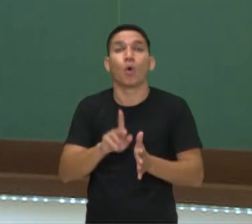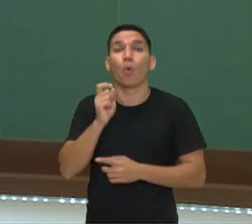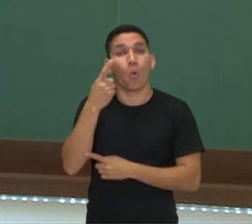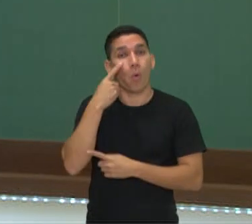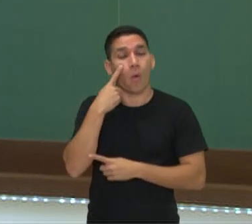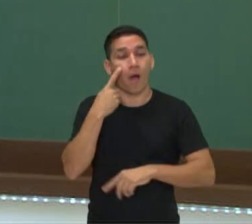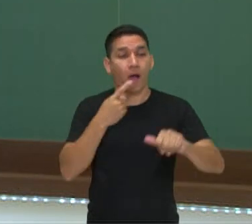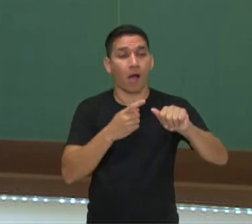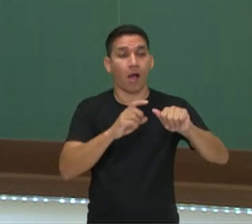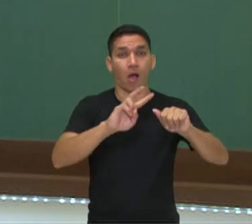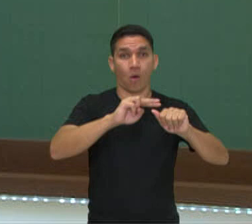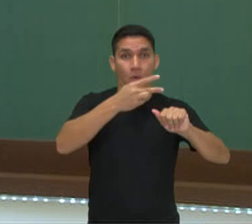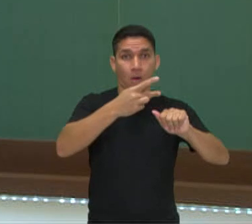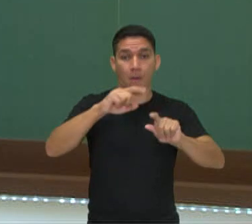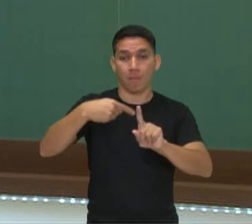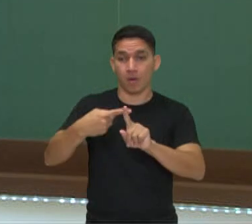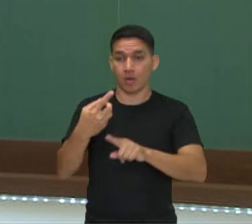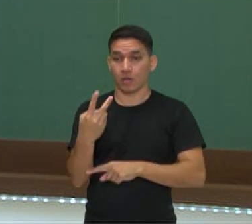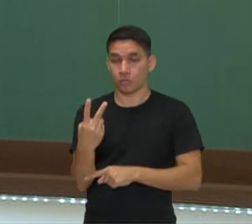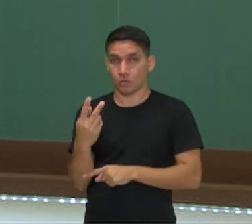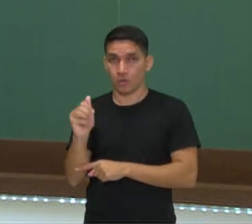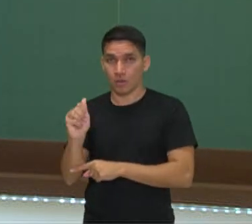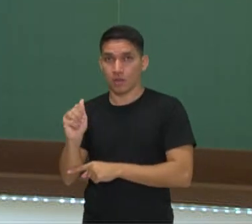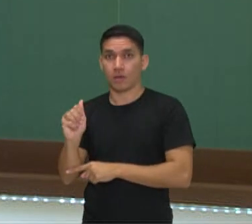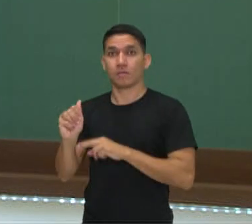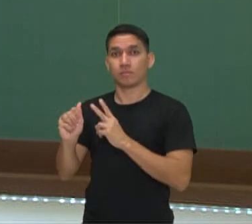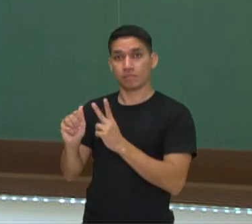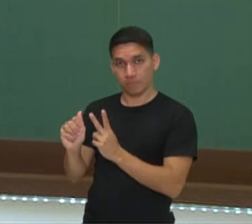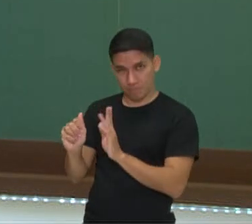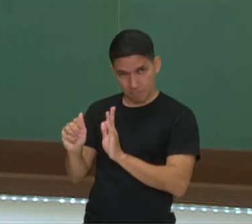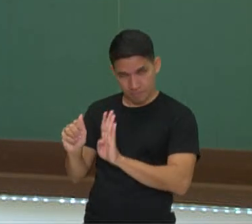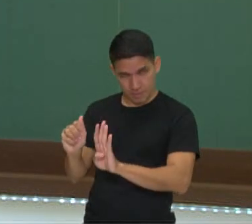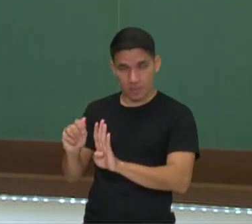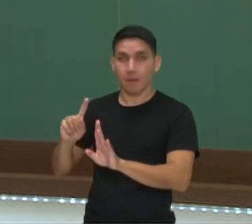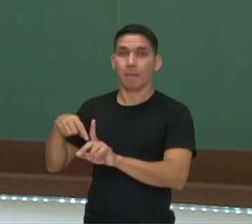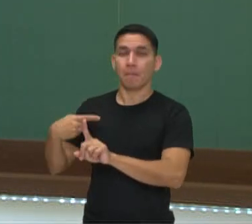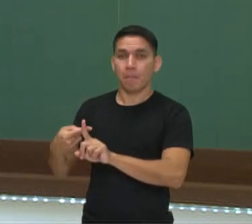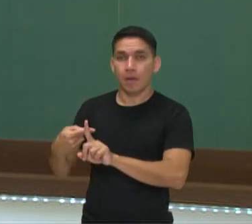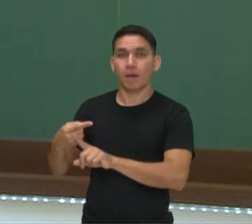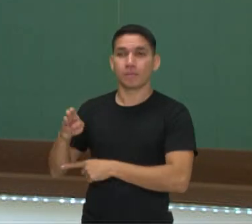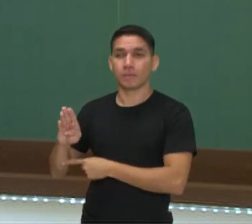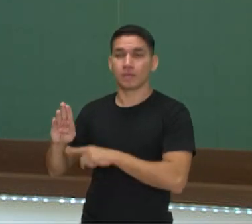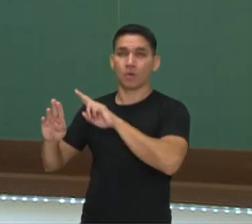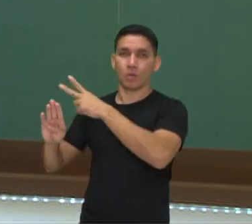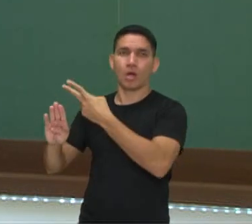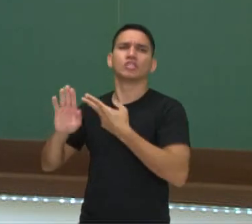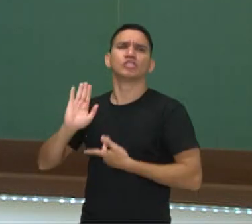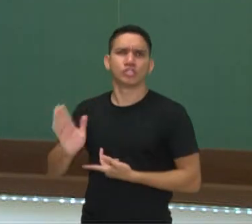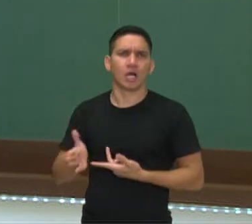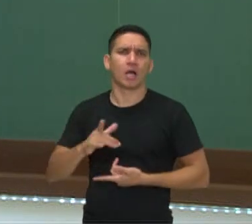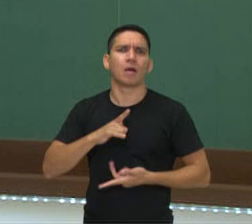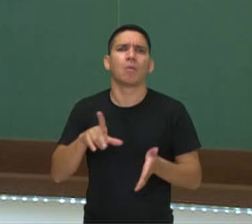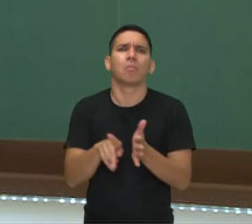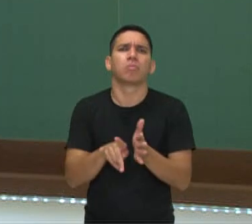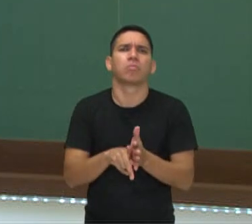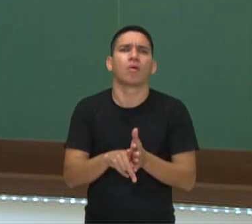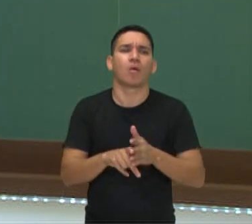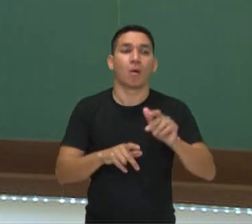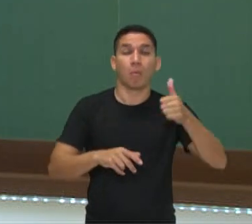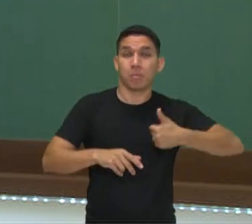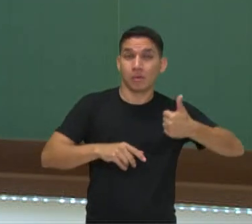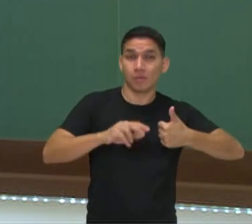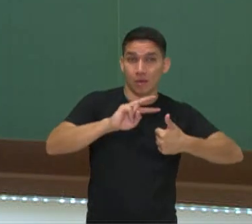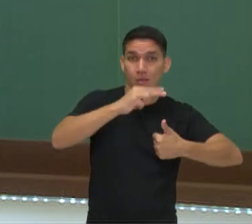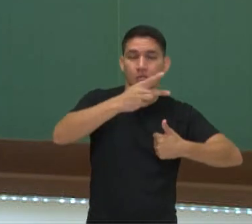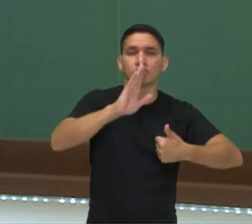mais 2ab mais b². Então, o quadrado do primeiro termo eu já tenho. Então, o segundo precisa ser duas